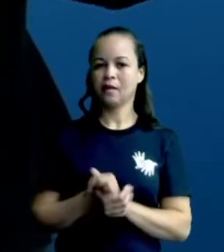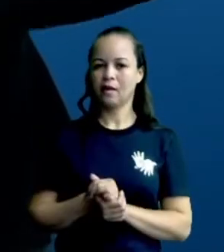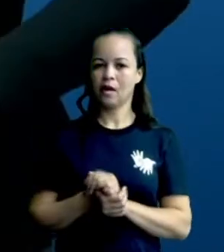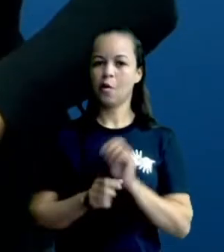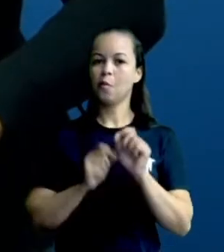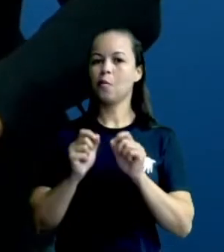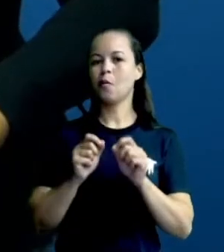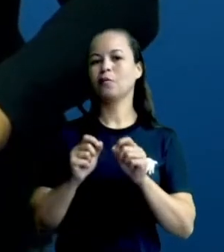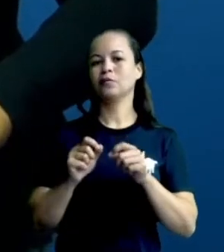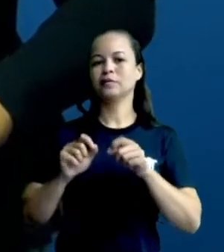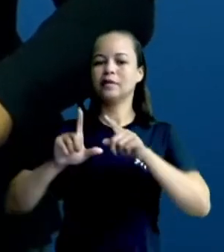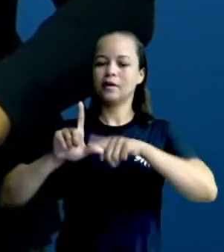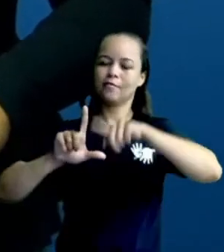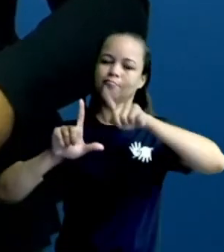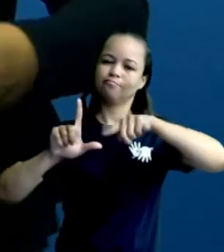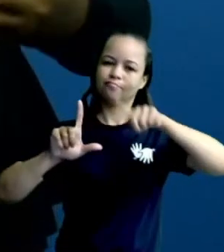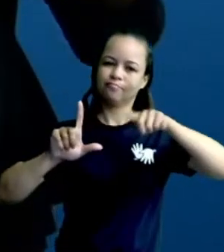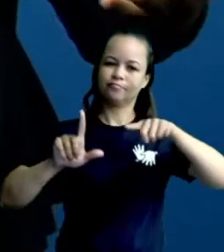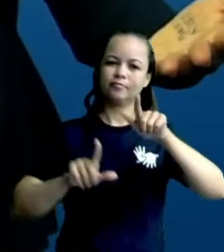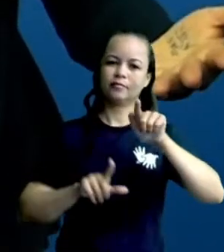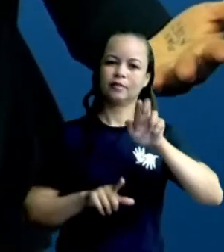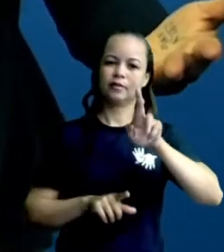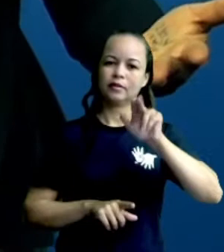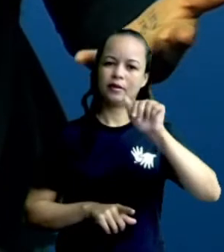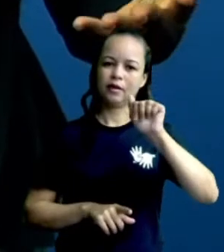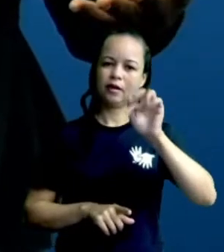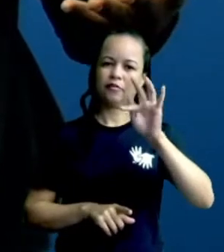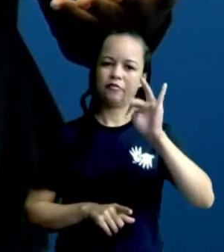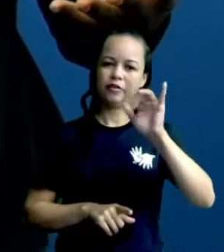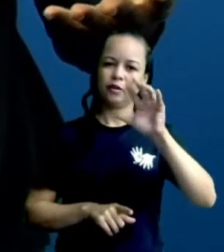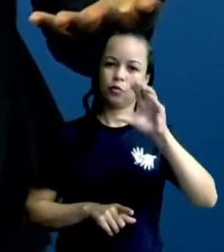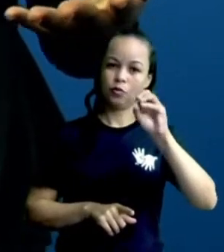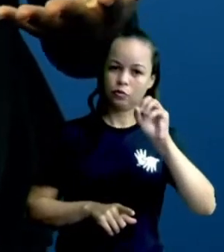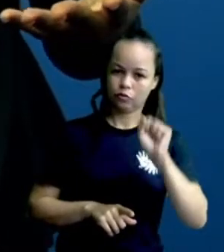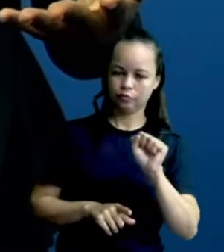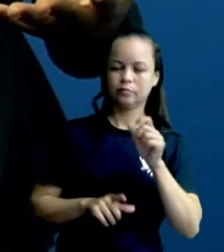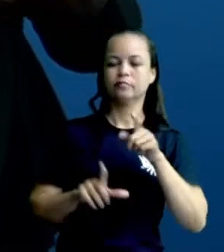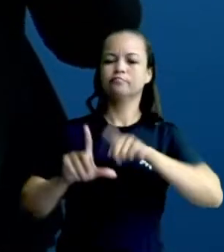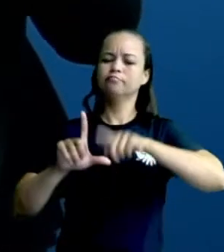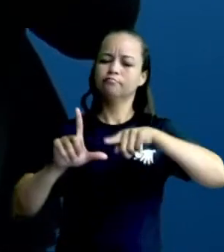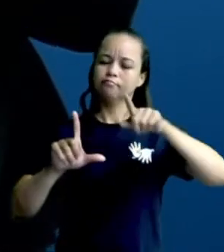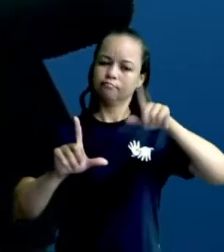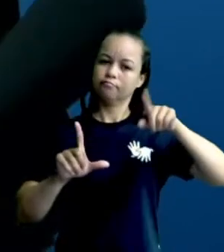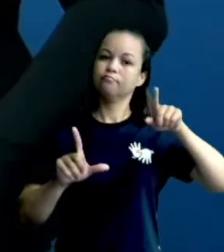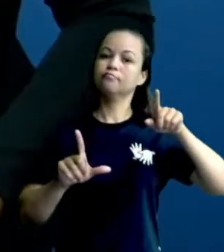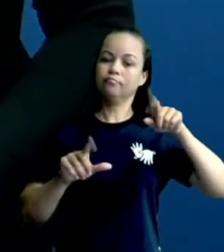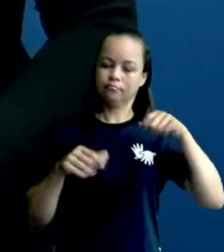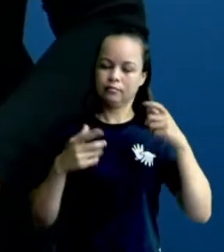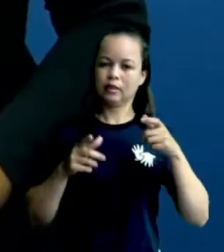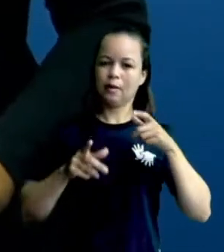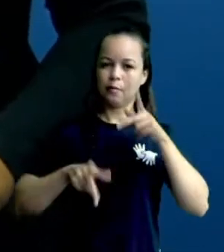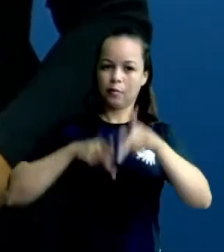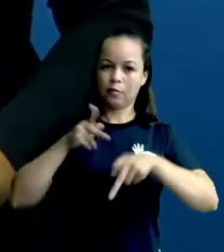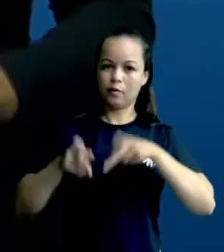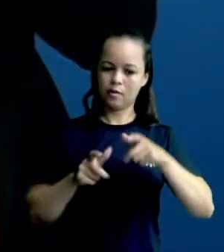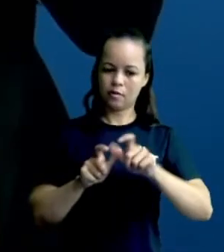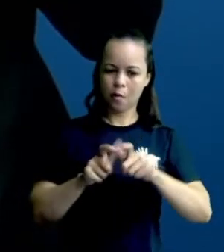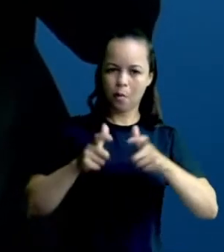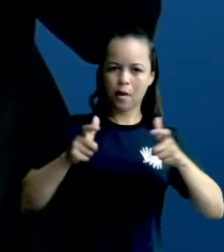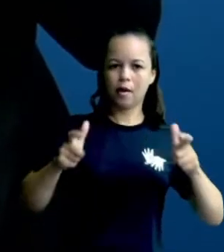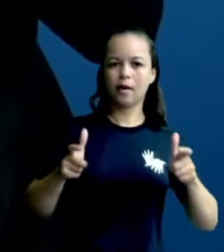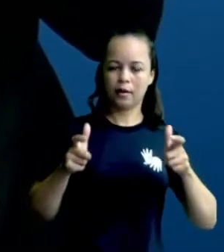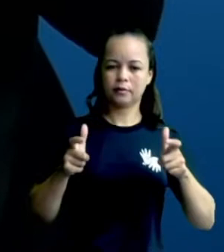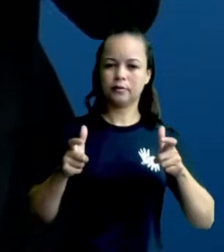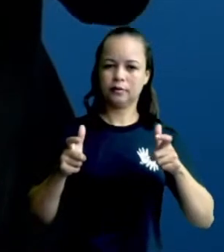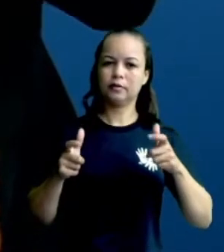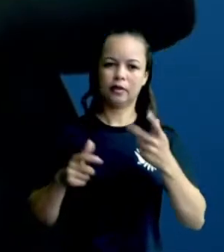de gráficos, tá certo? Então, nós vamos ver o crescimento da população da Vitória de Santo Antão